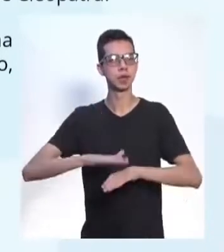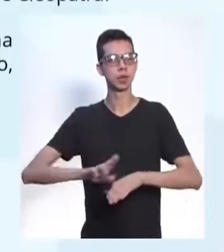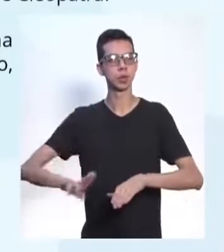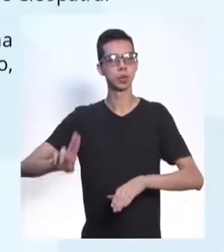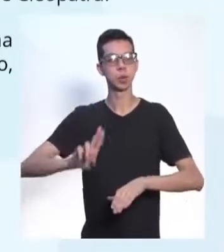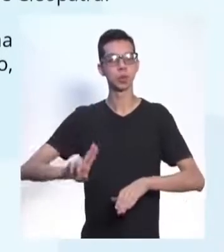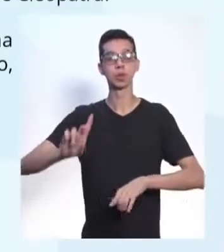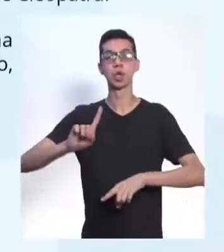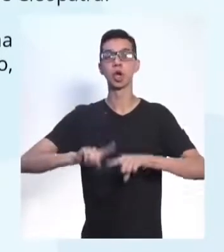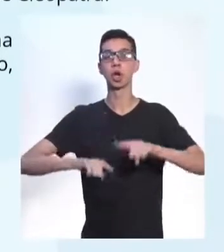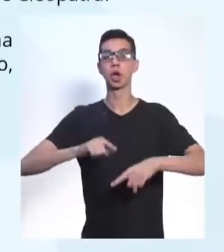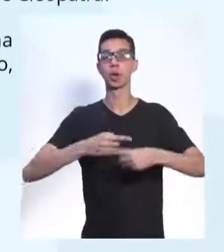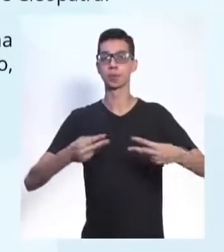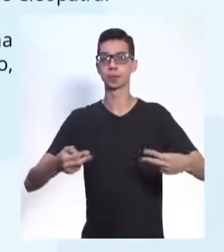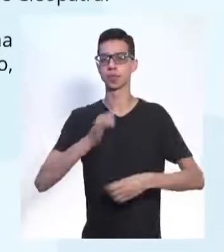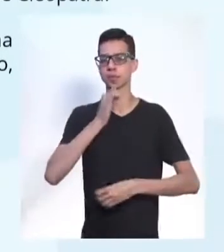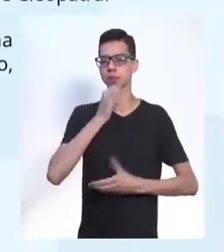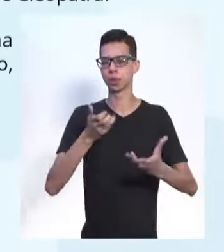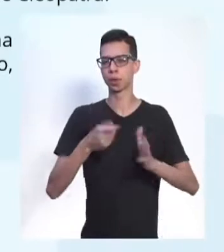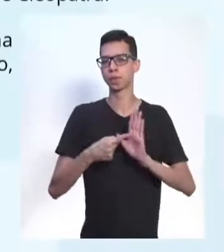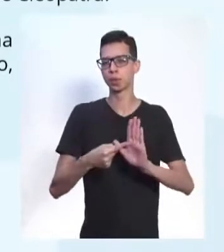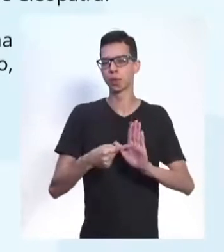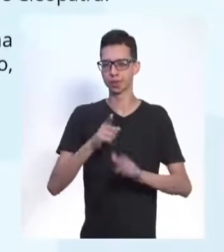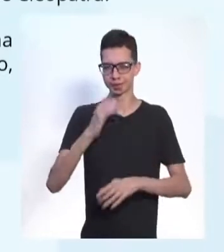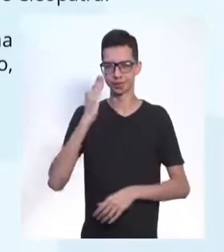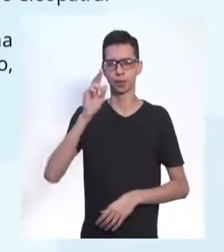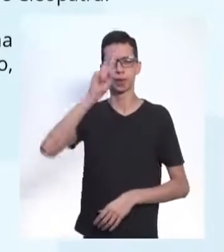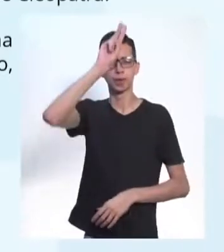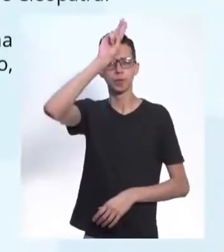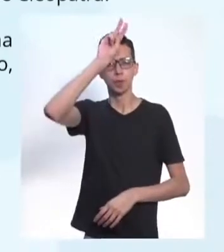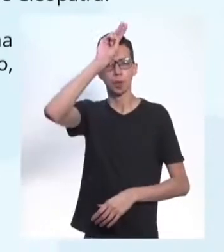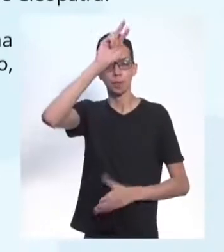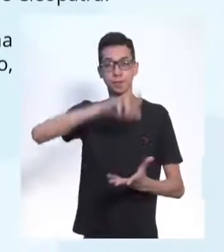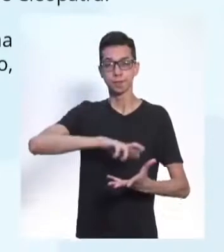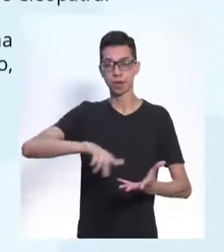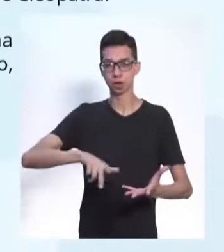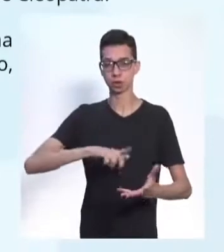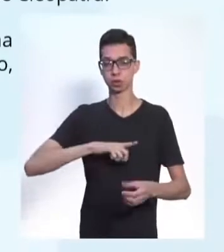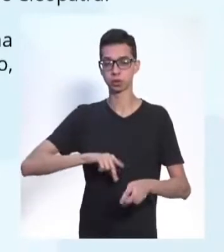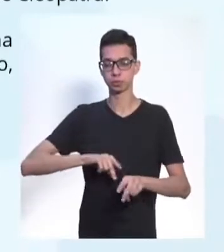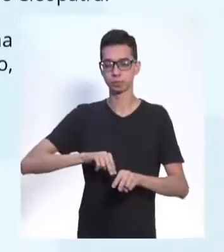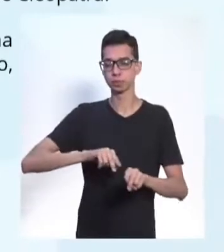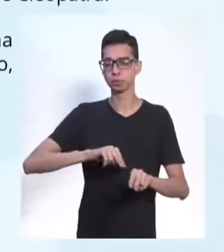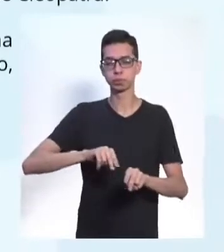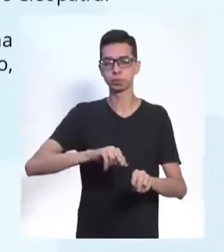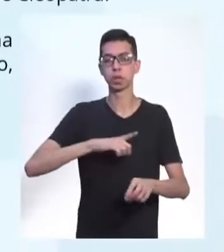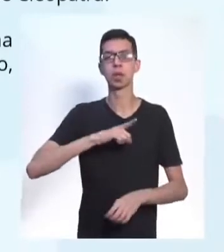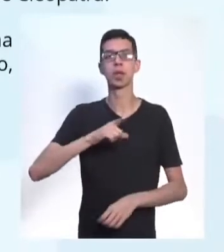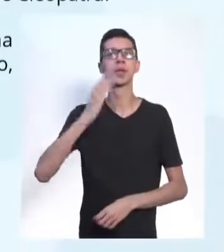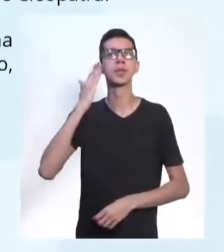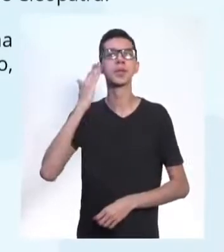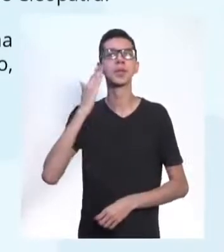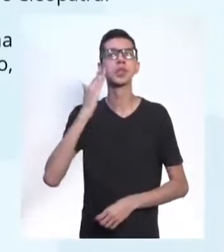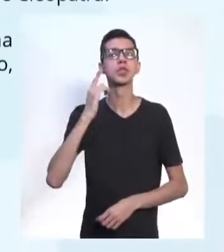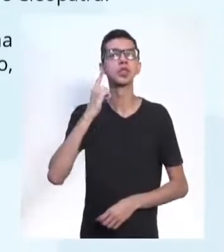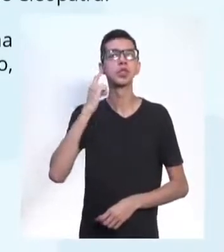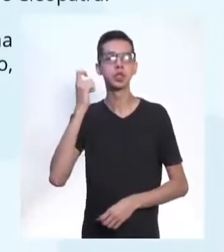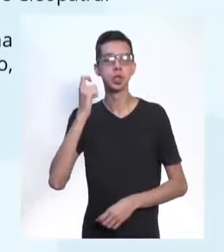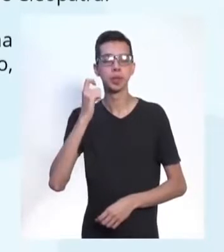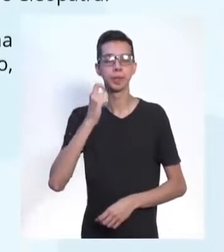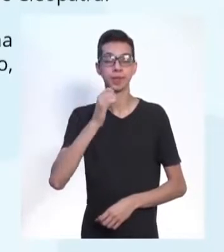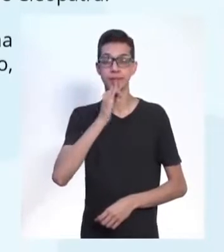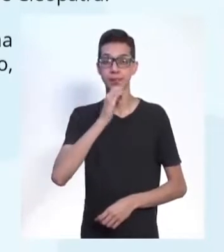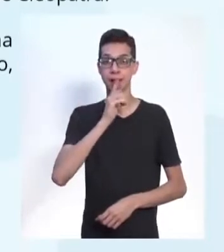eles queriam demonstrar formigas andando, muitas formigas, eles pegavam aquele sonrisal, jogavam na água, aí fazia aquele shhh, aí